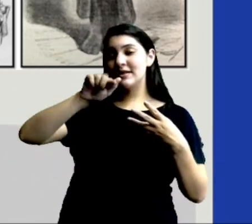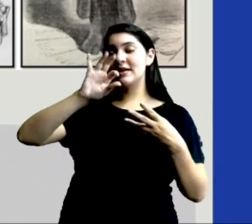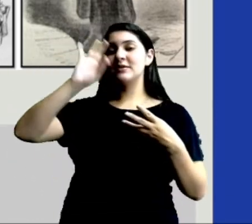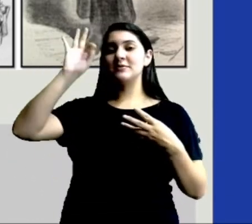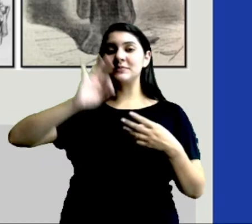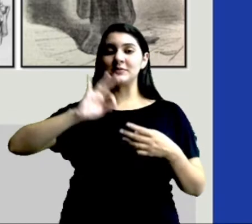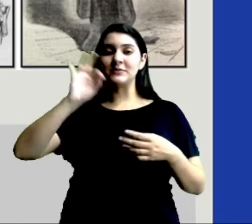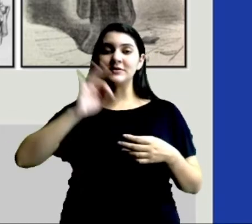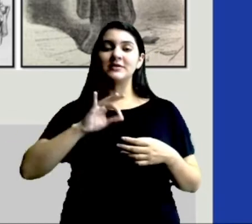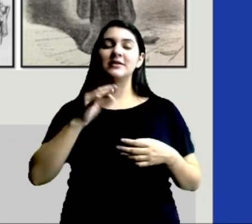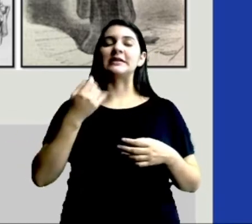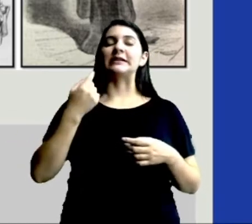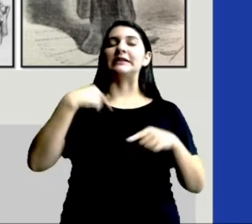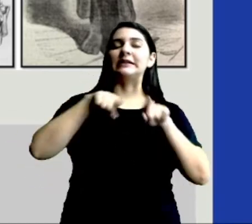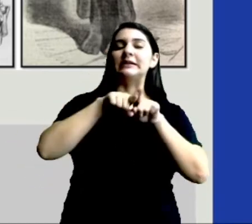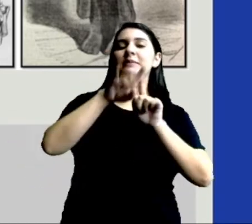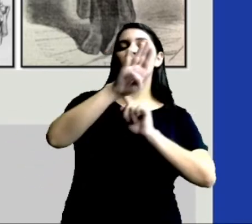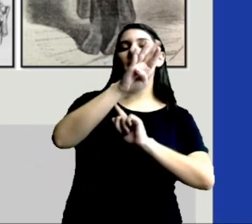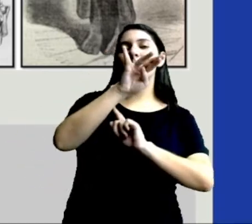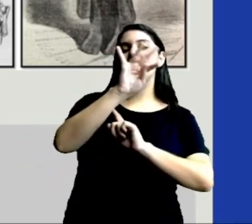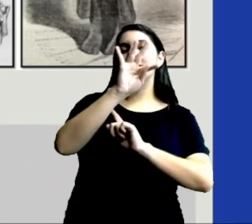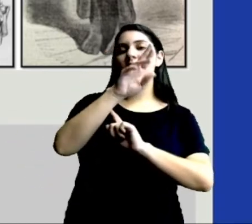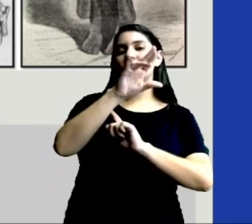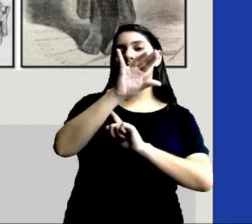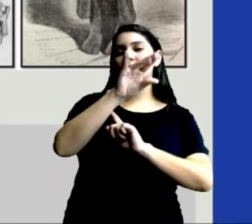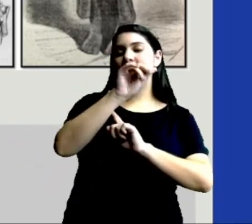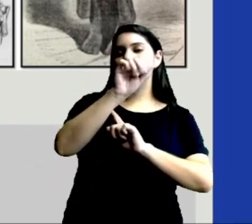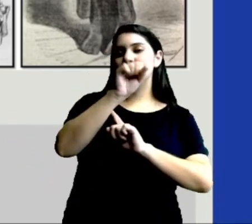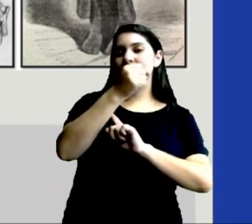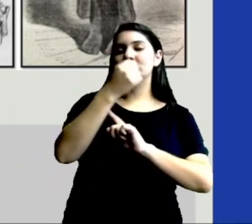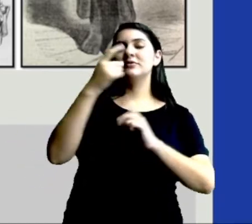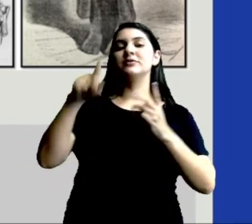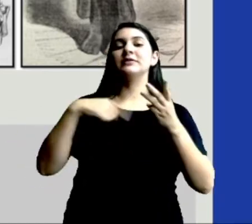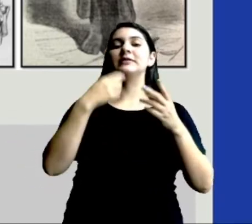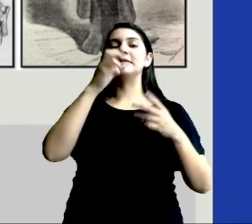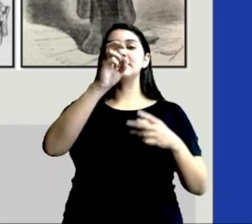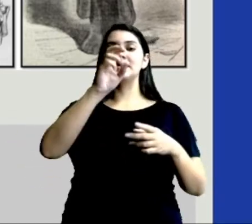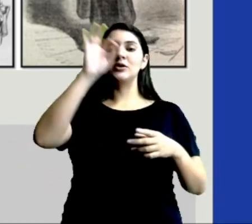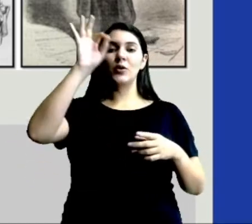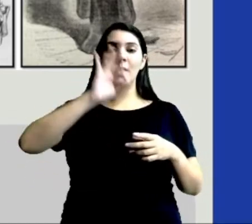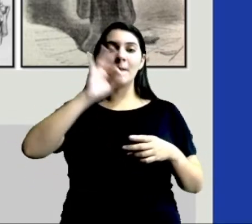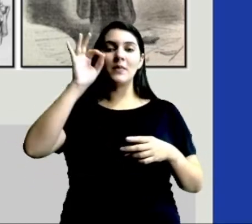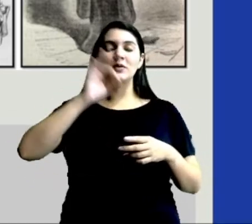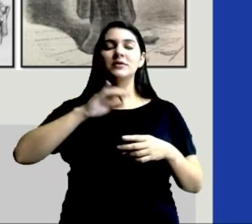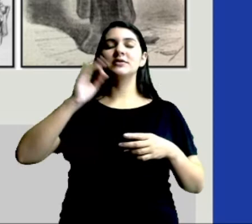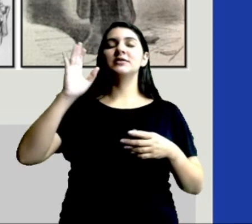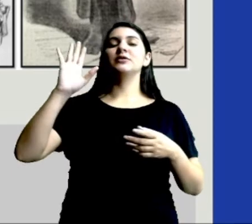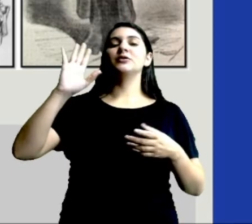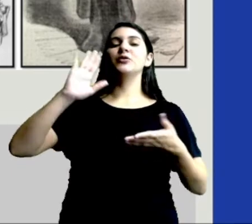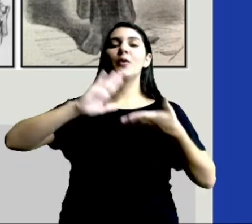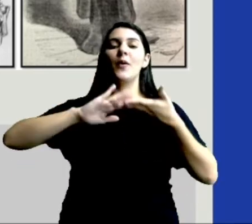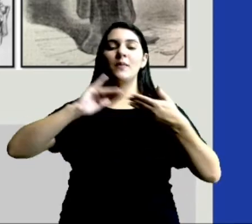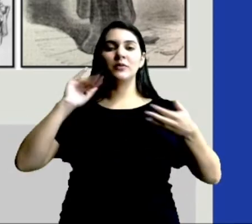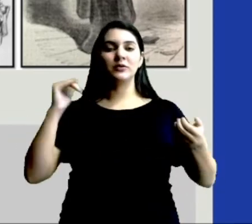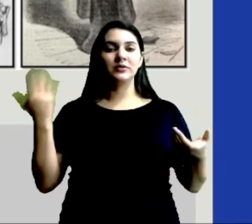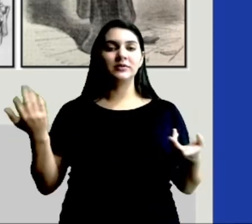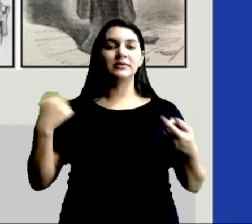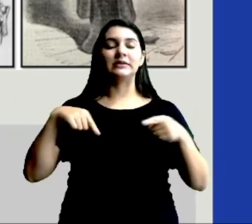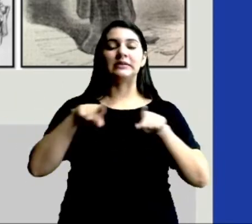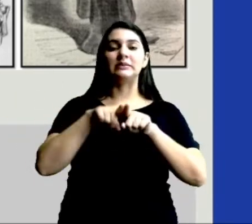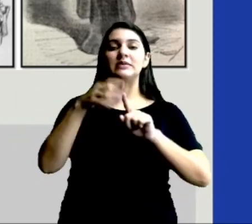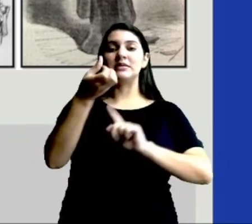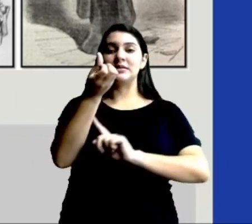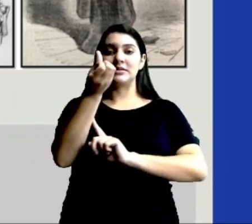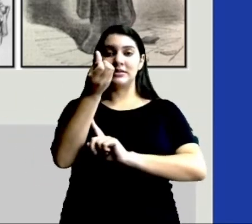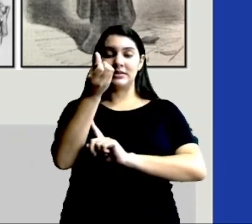17% para as Antilhas Britânicas. 5% para as Antilhas Holandesas e Dinamarquesas. E 6%